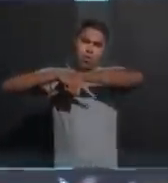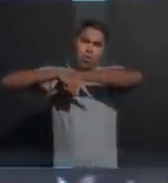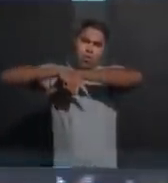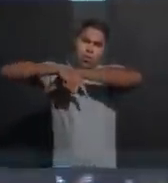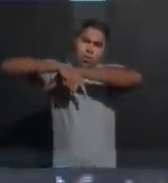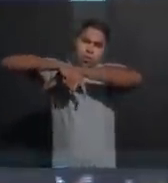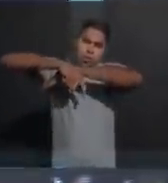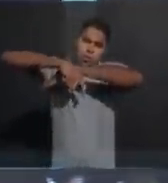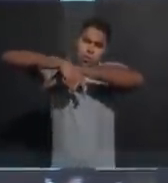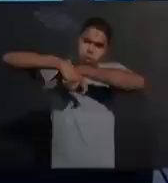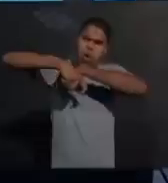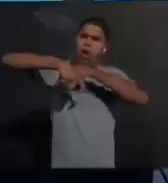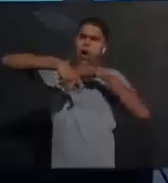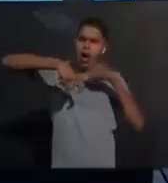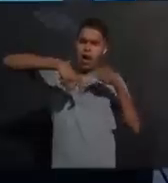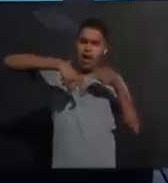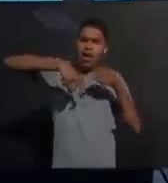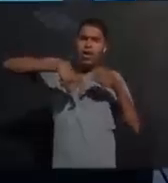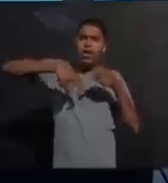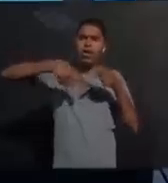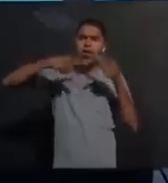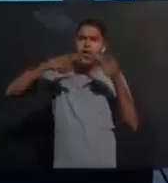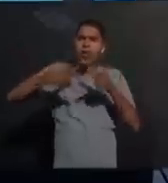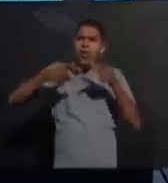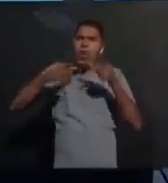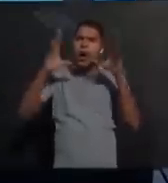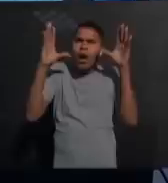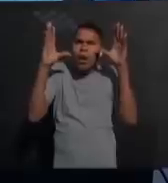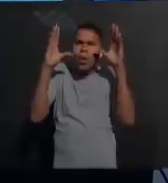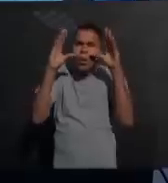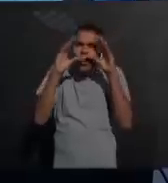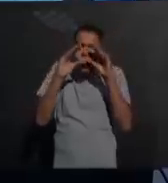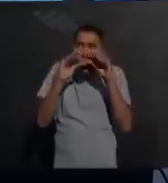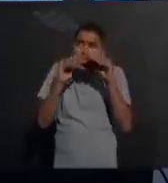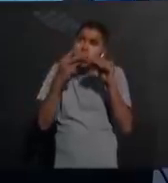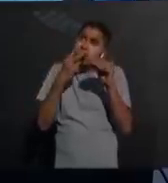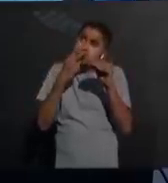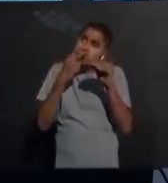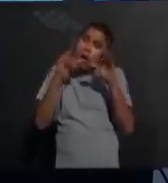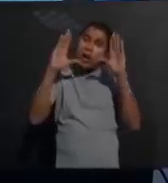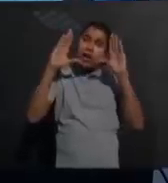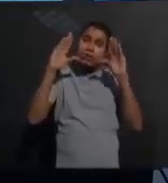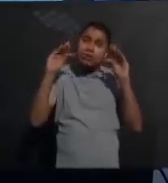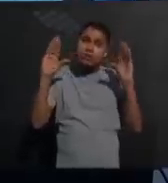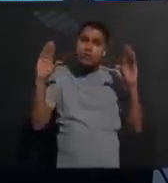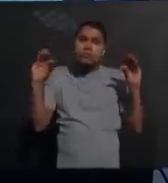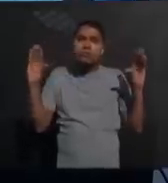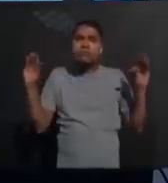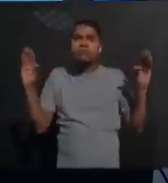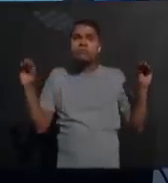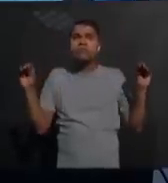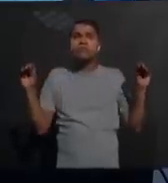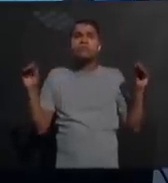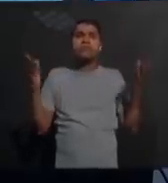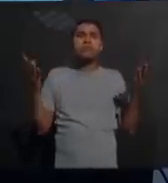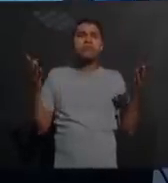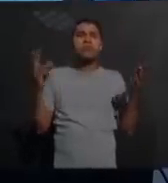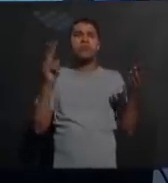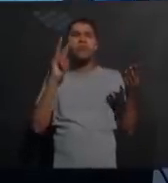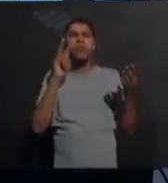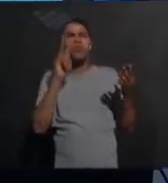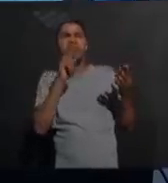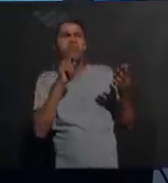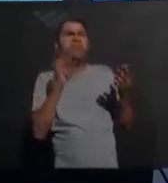escuro aparentemente confortável que ela vive onde ela nem chega a ver novas